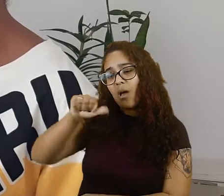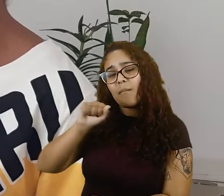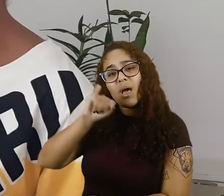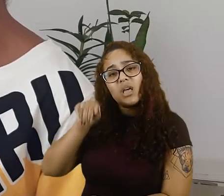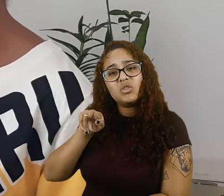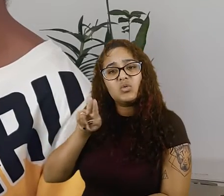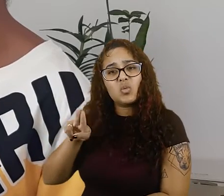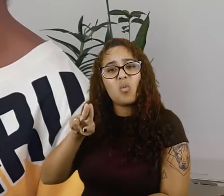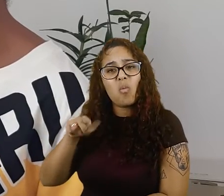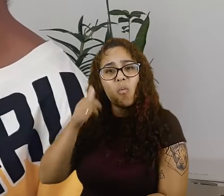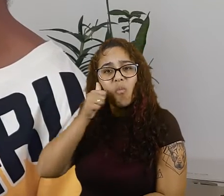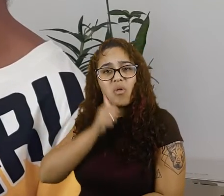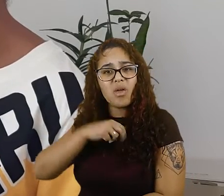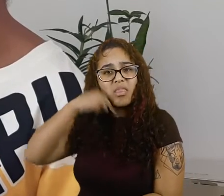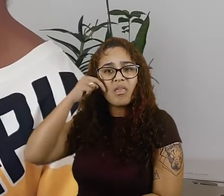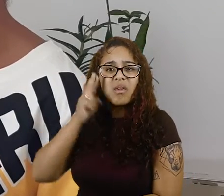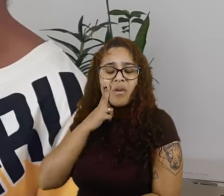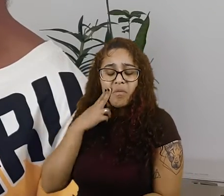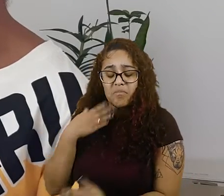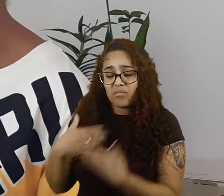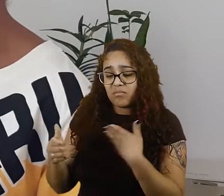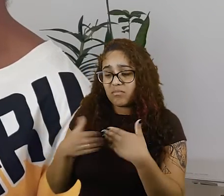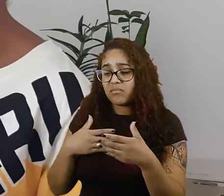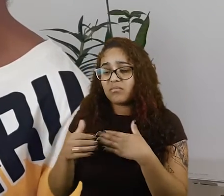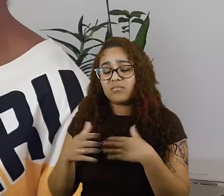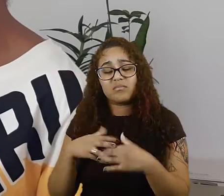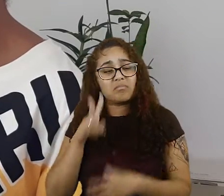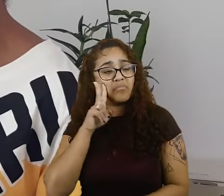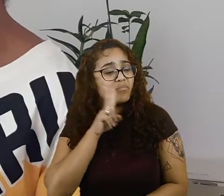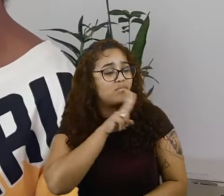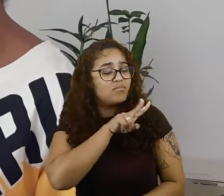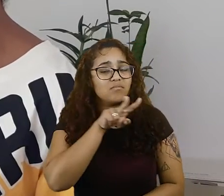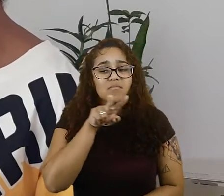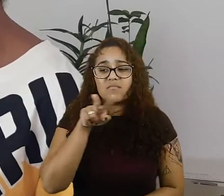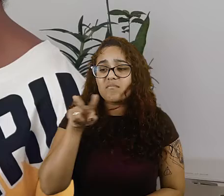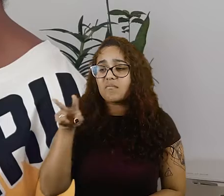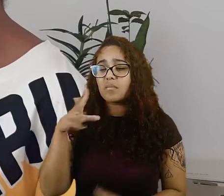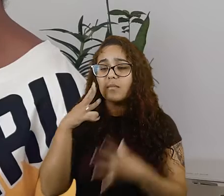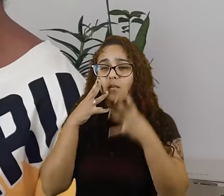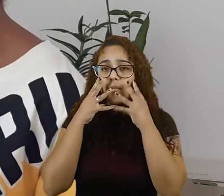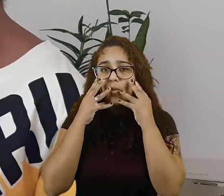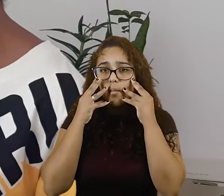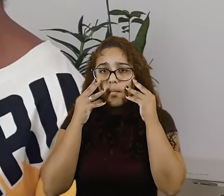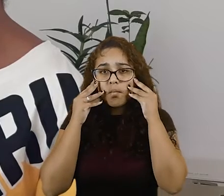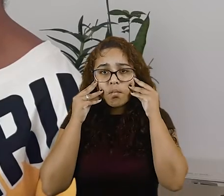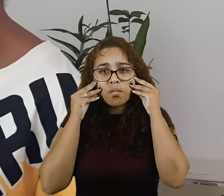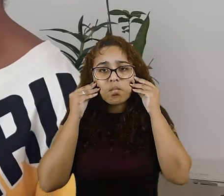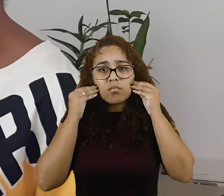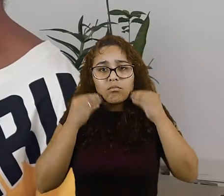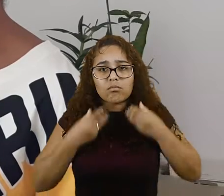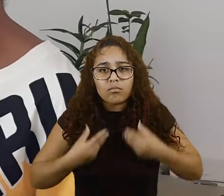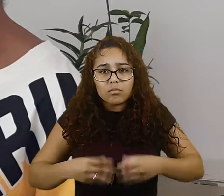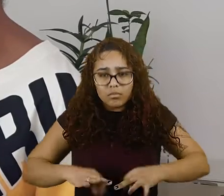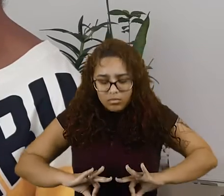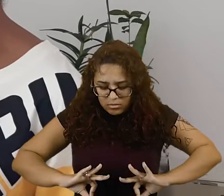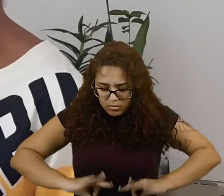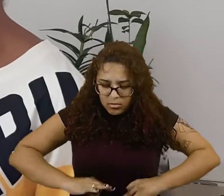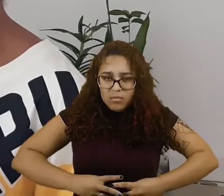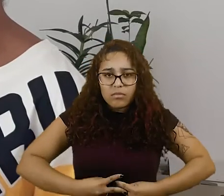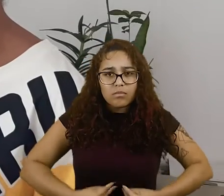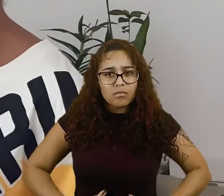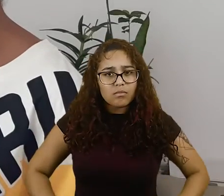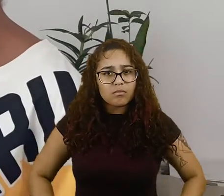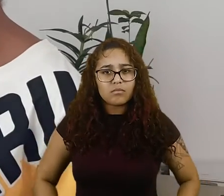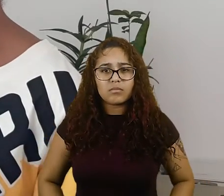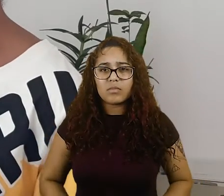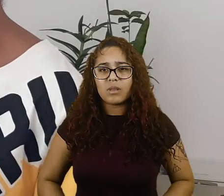ignora a representatividade de Maju como garota do tempo, não está nem aí para as rugas nem para o ressecamento da pele,